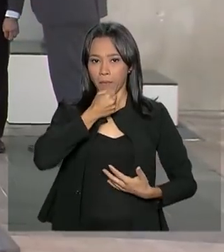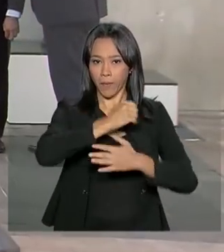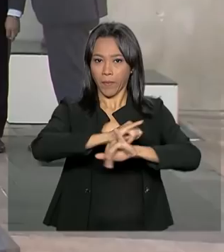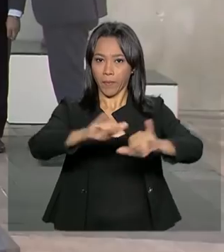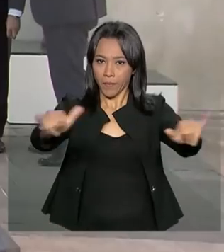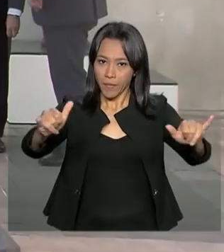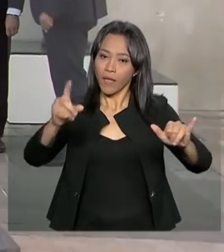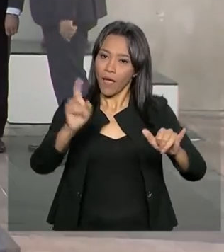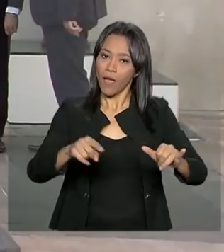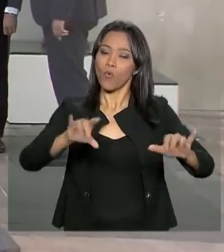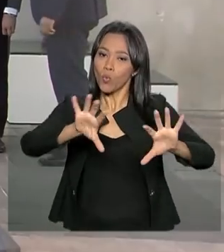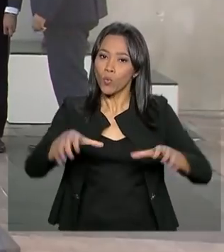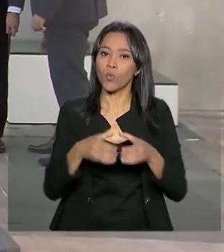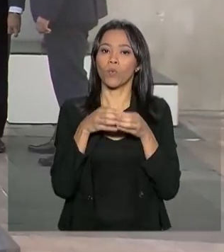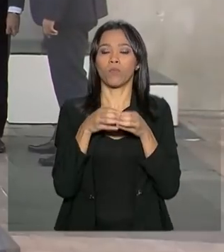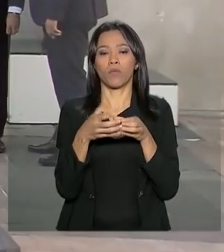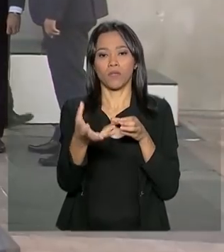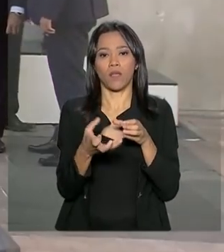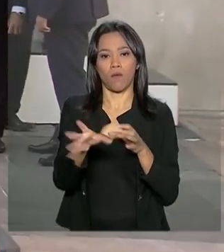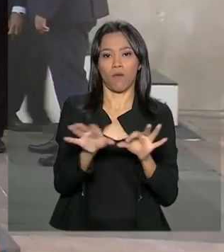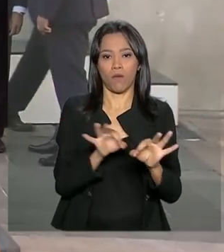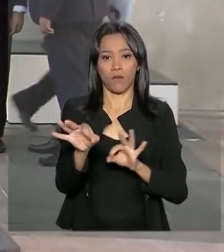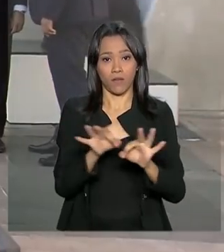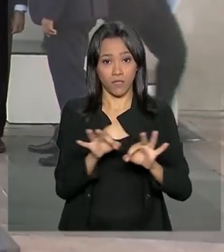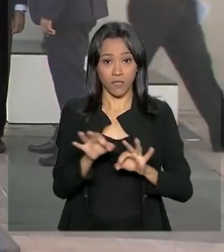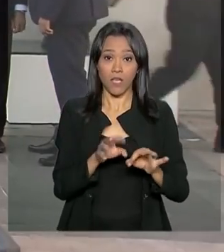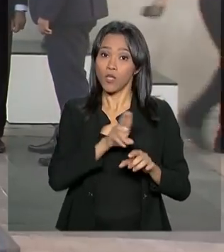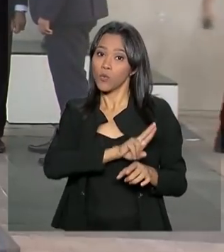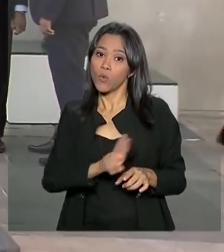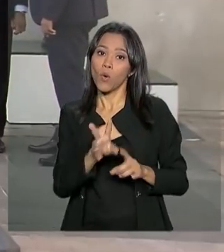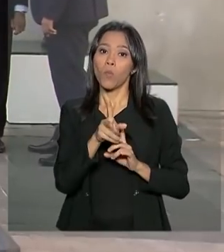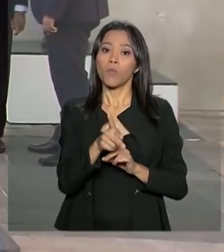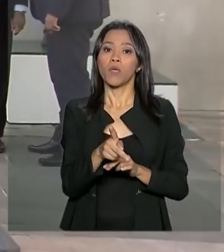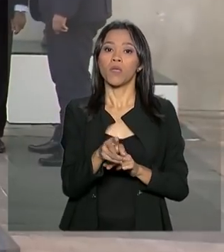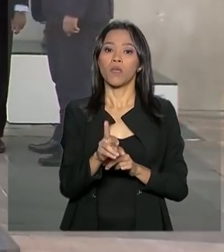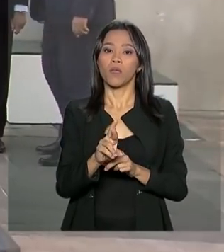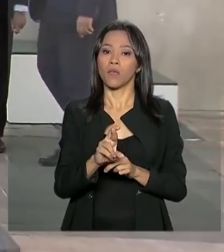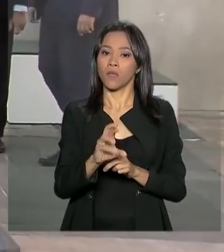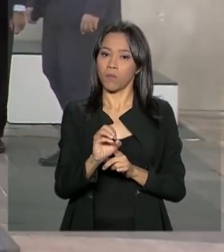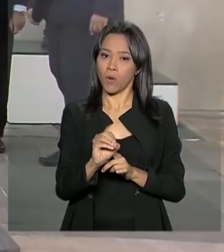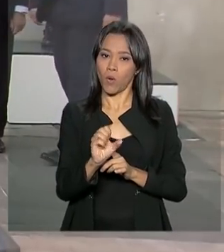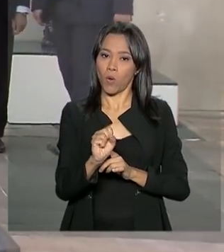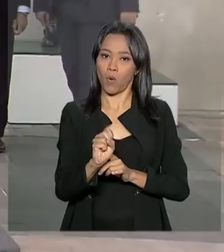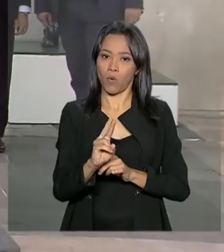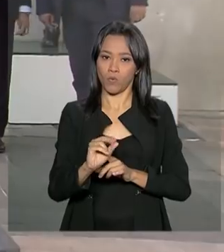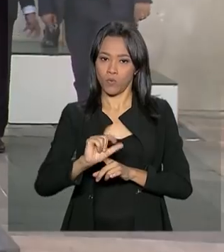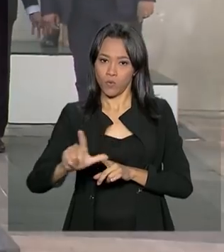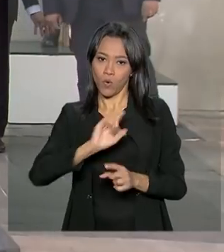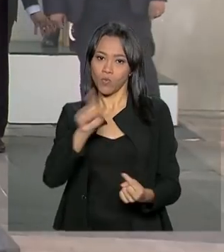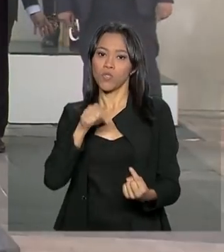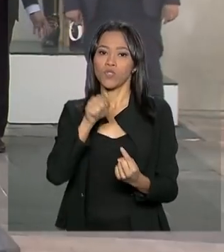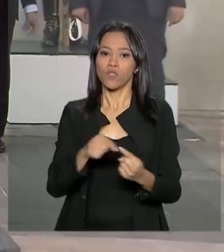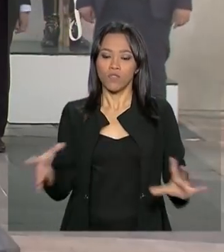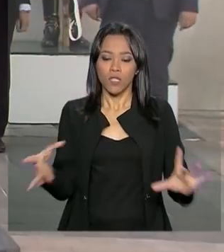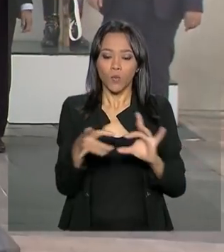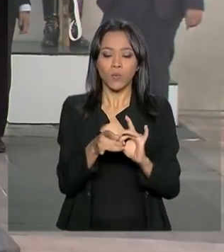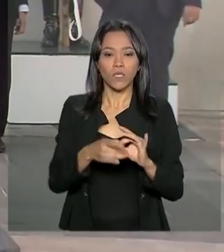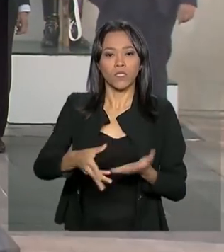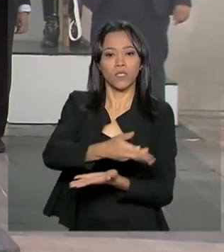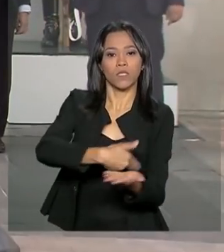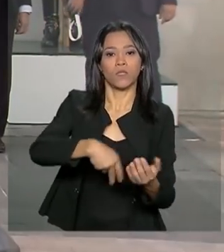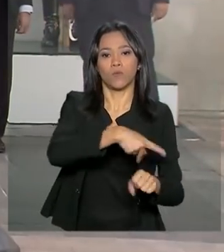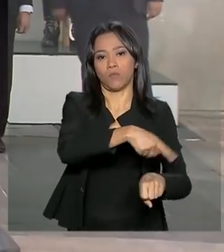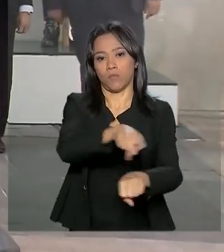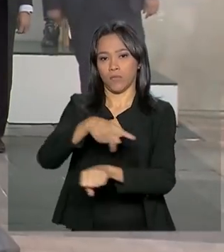pretendem formar, o grupo chamado de Sul, justamente visando essa integração sul-americana. Depois